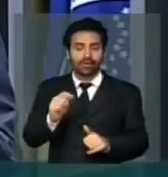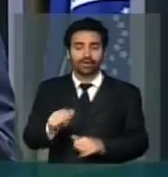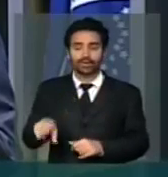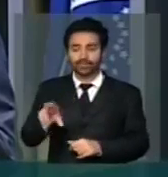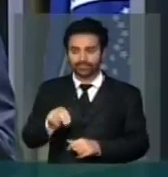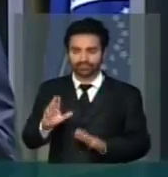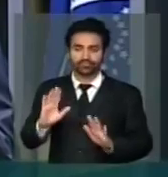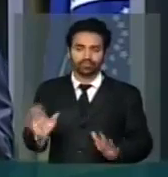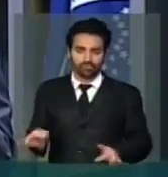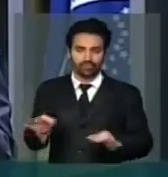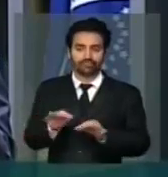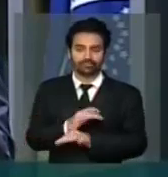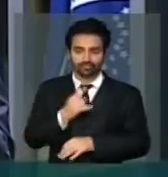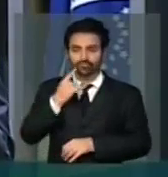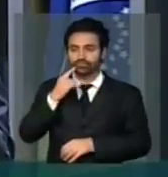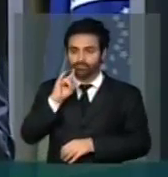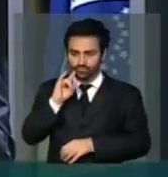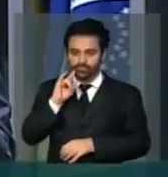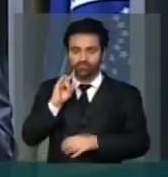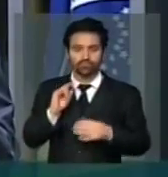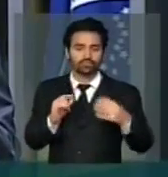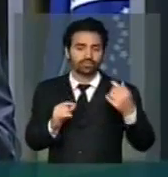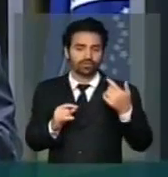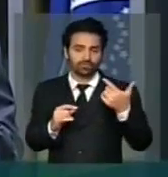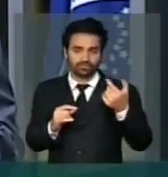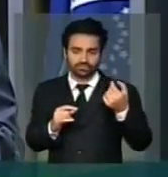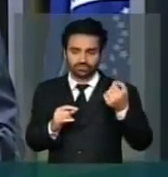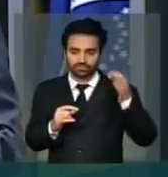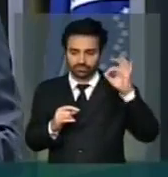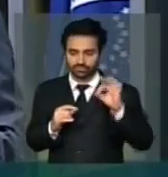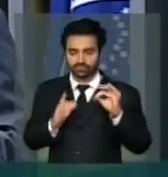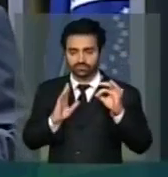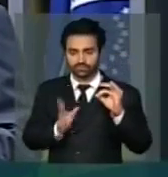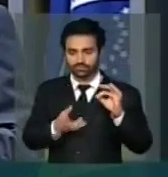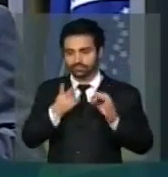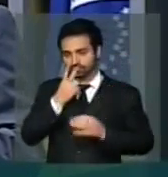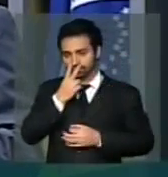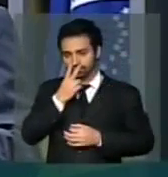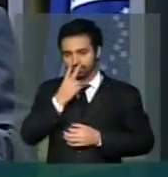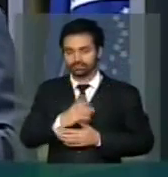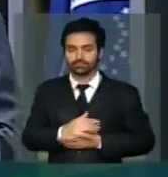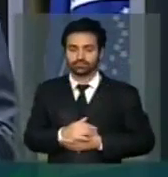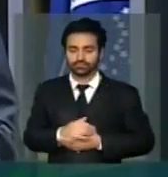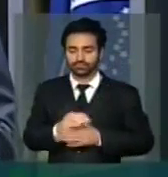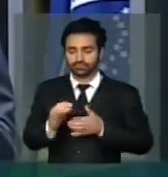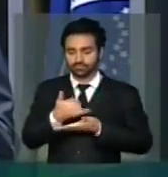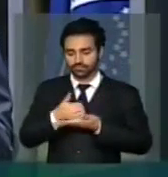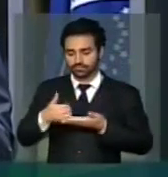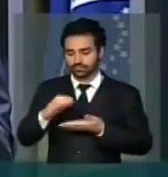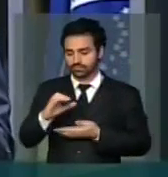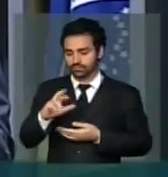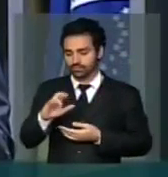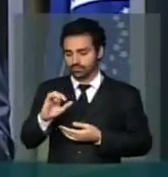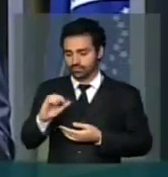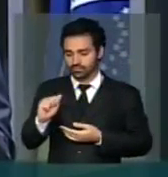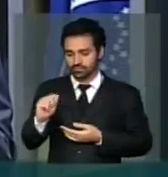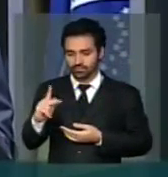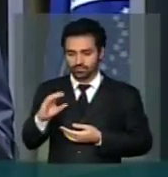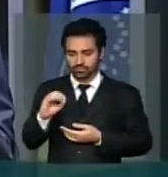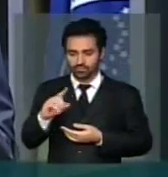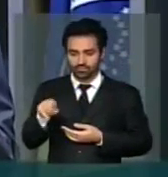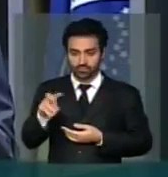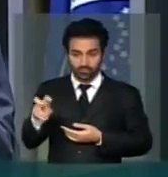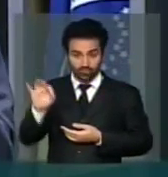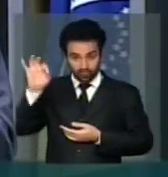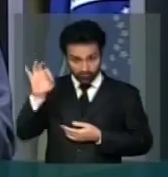experimentaram o álcool. Quase 20% já fumaram cigarro. Em relação ao crack, 0,5%